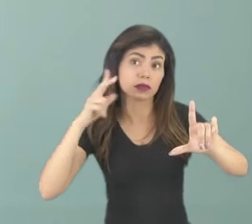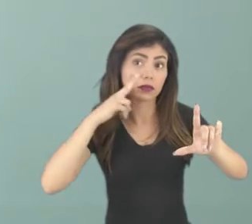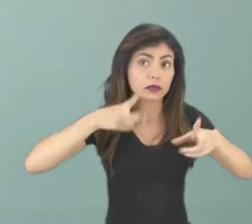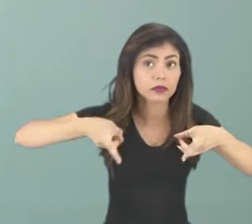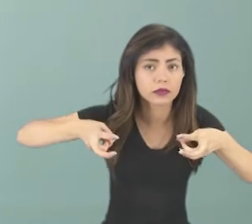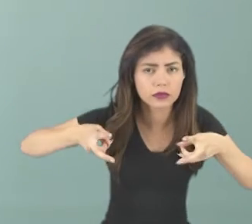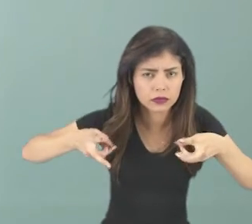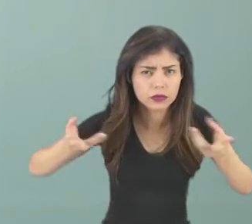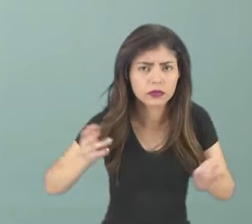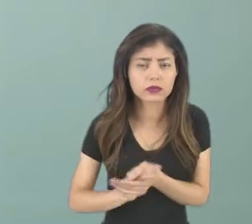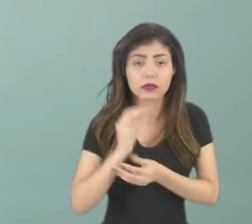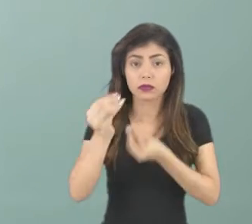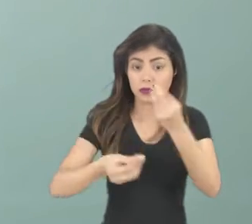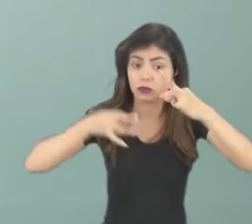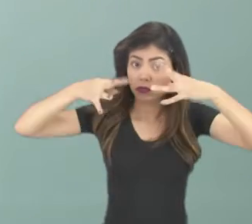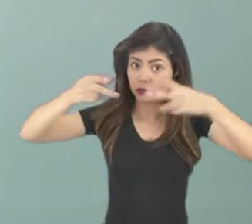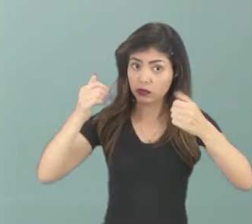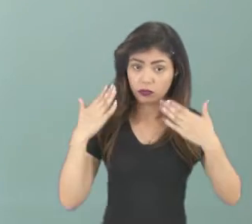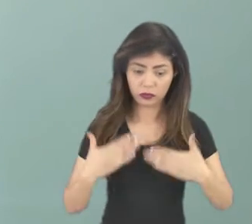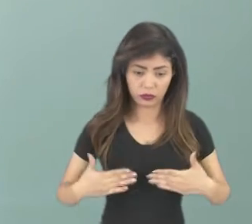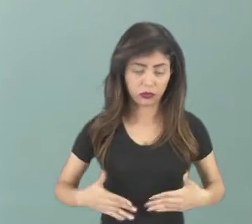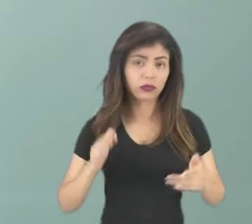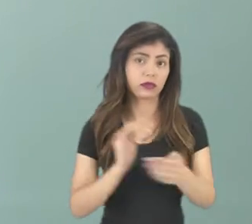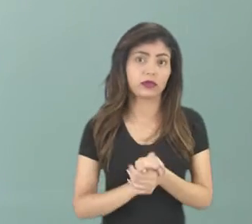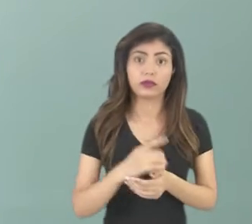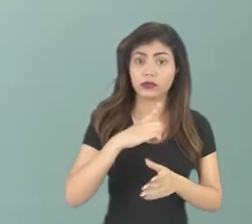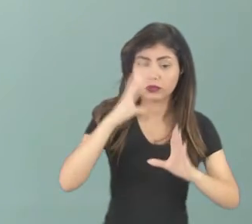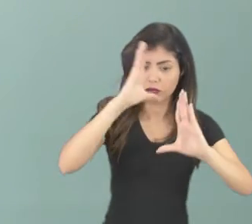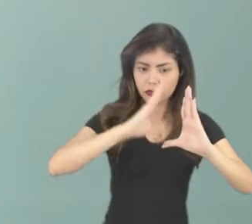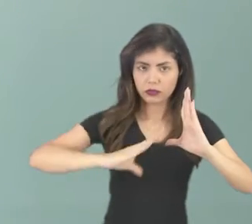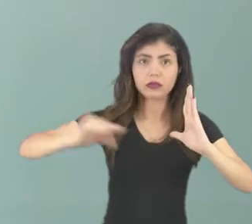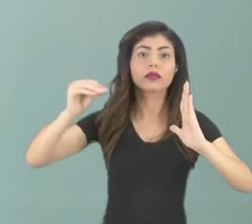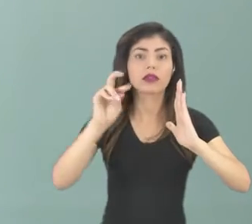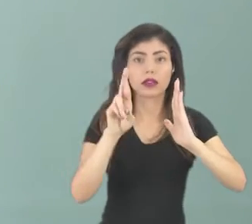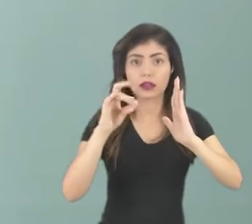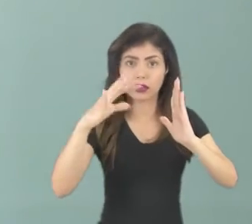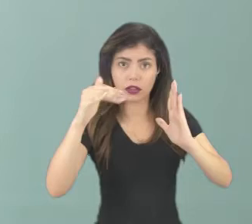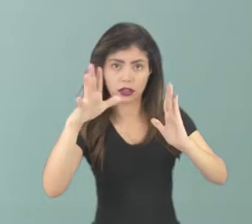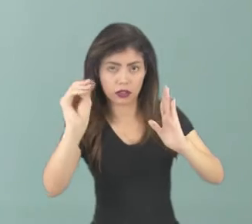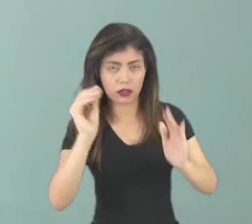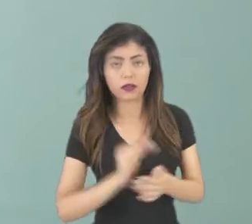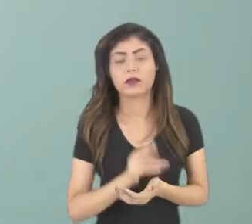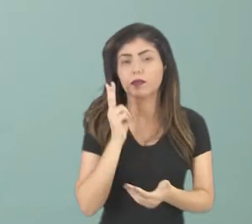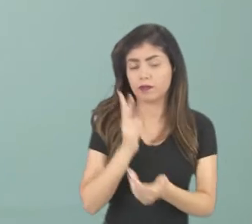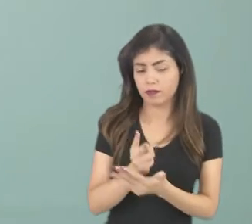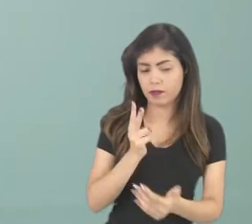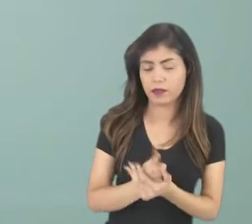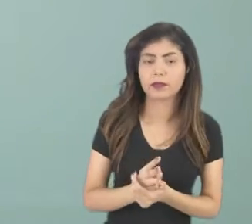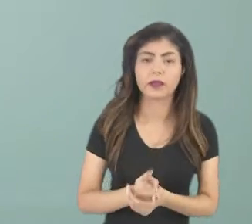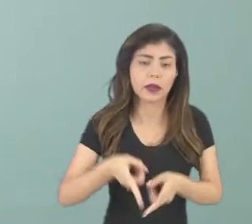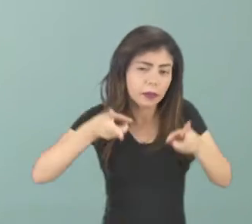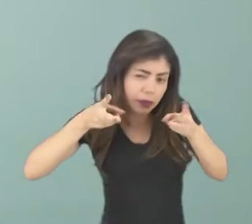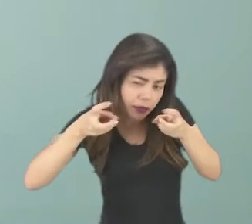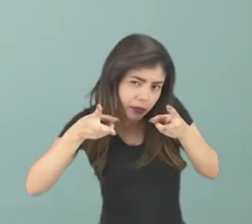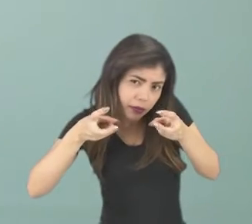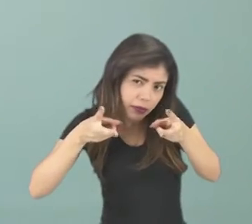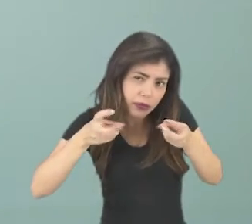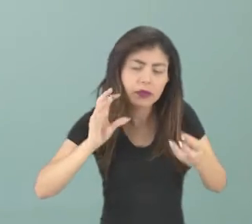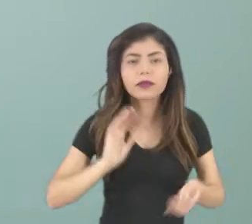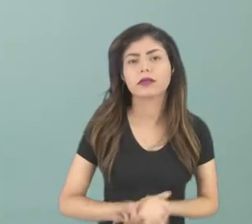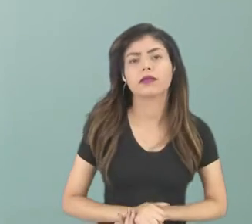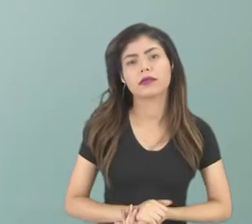capazes de perceber e aí como todos os corpos eles estão emitindo radiação essas frequências são percebidas